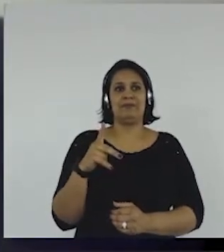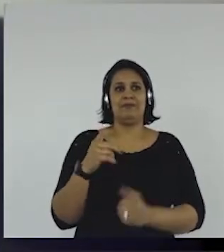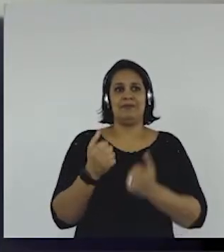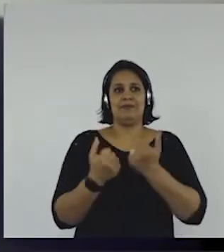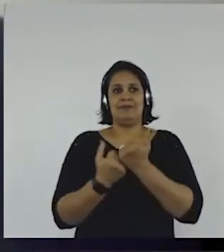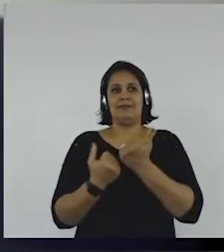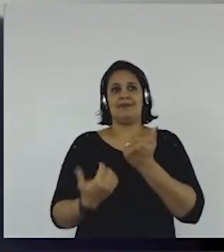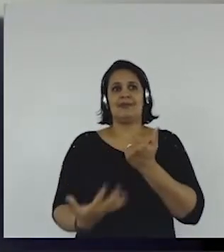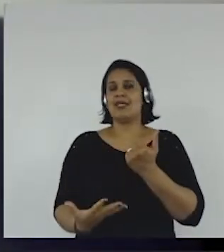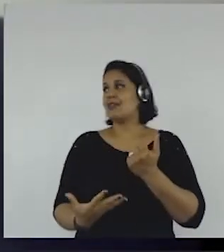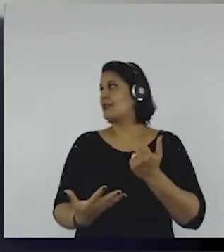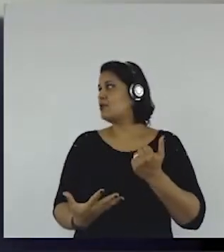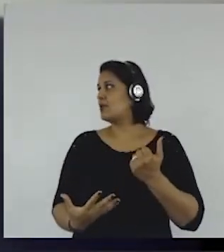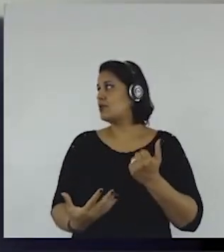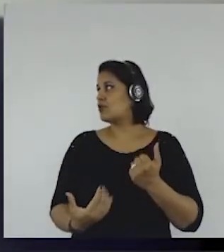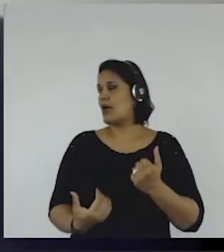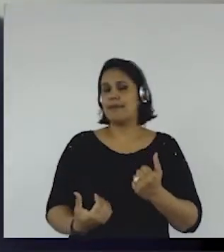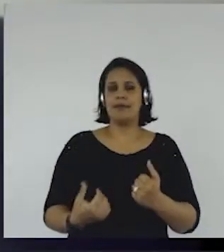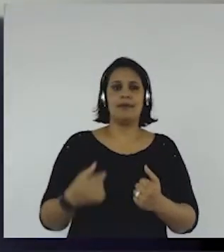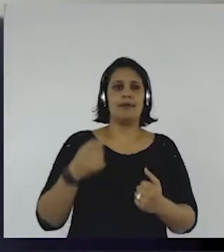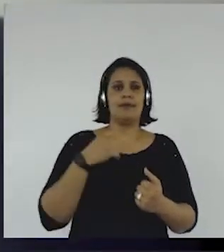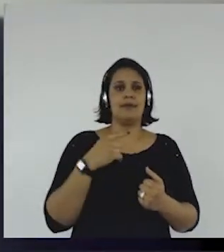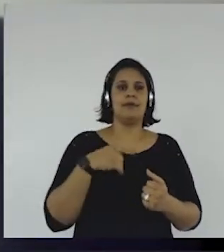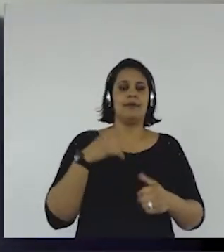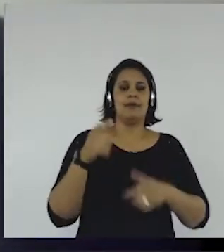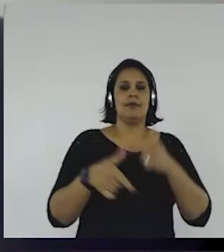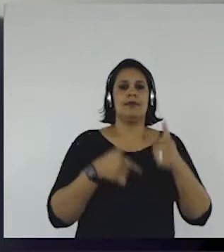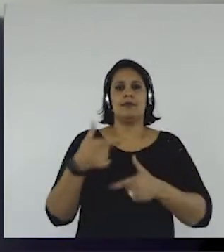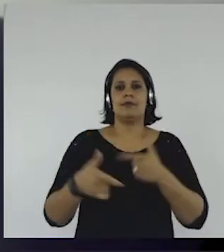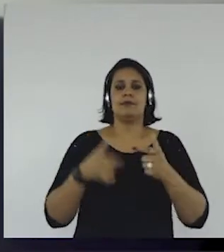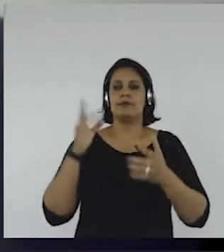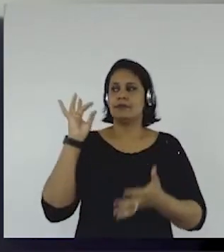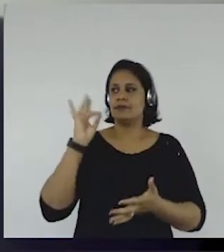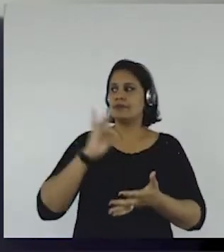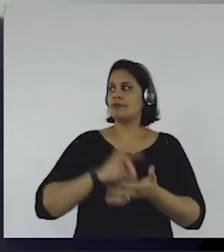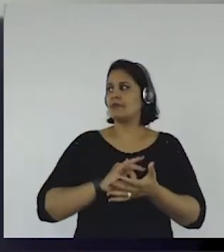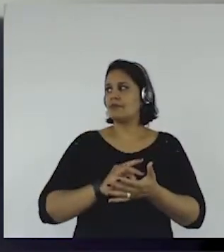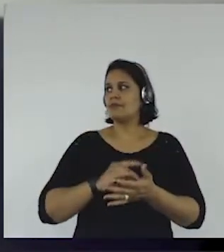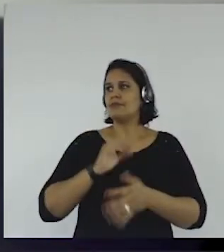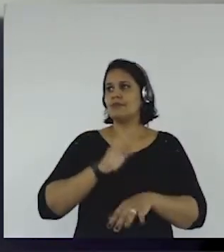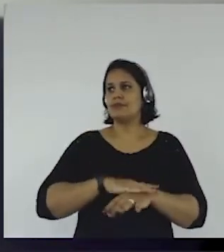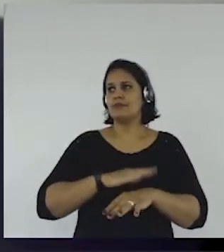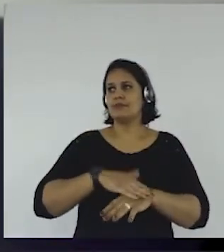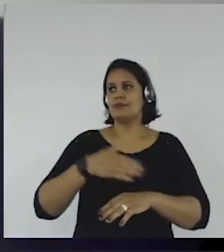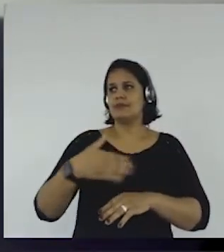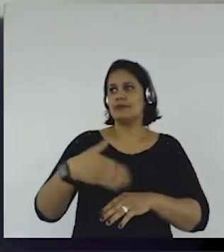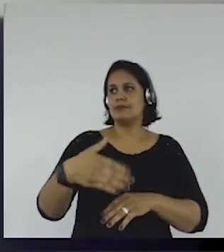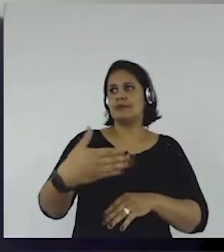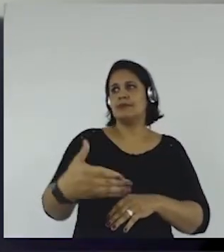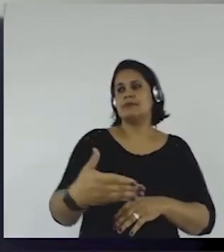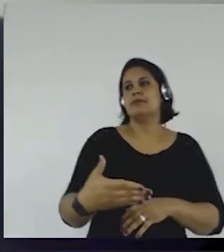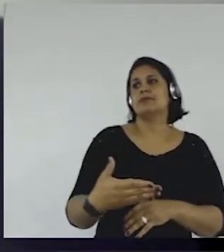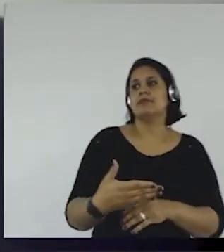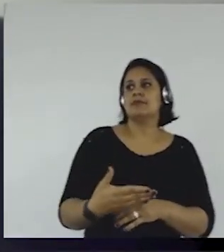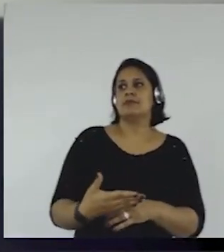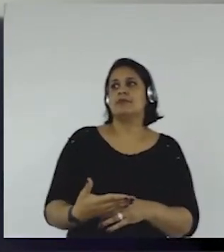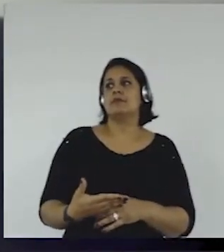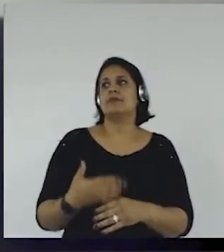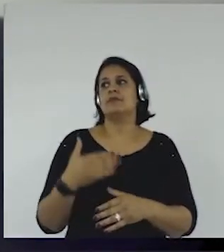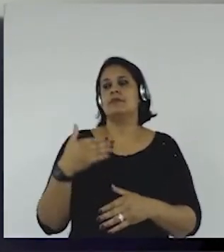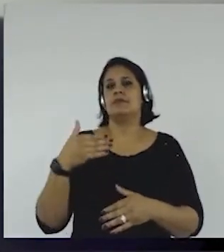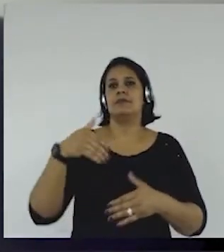Regional Eleitoral, estando no exercício efetivo do cargo durante a realização das eleições